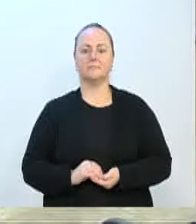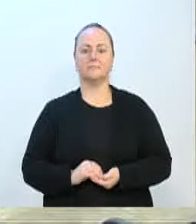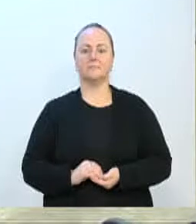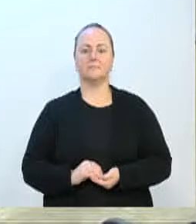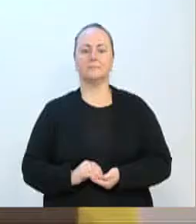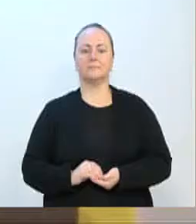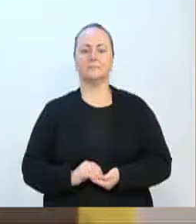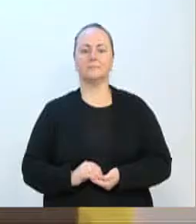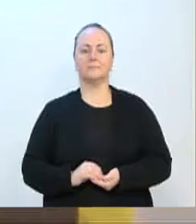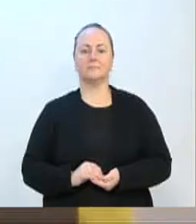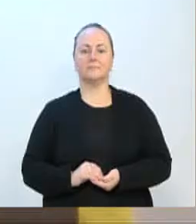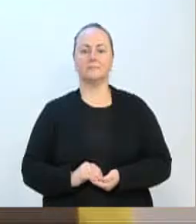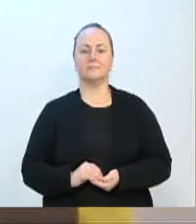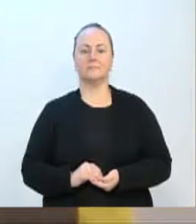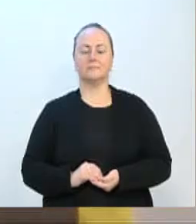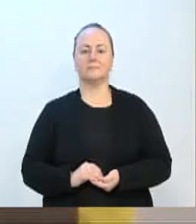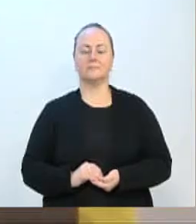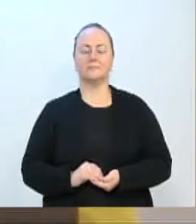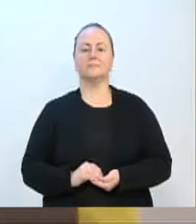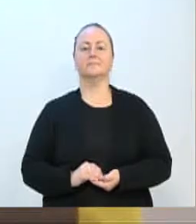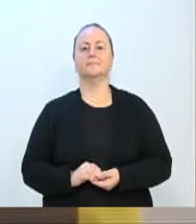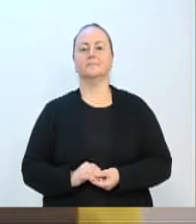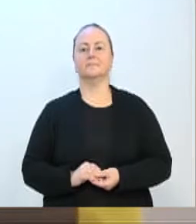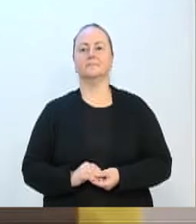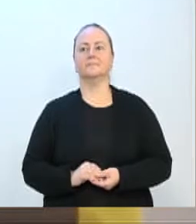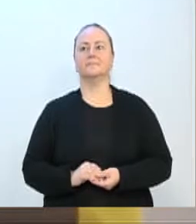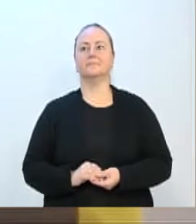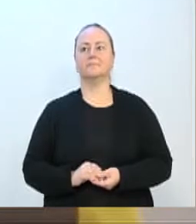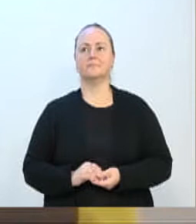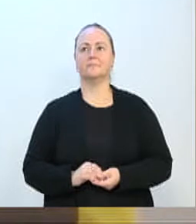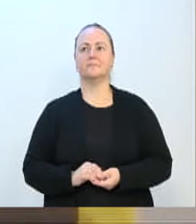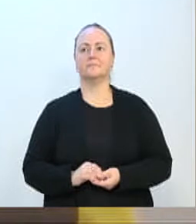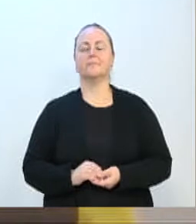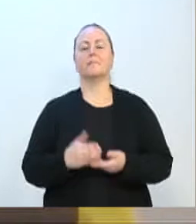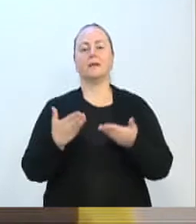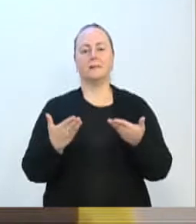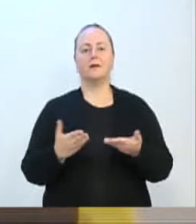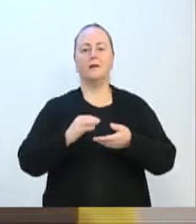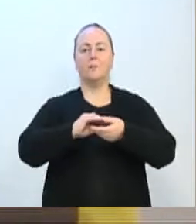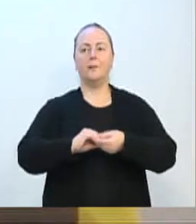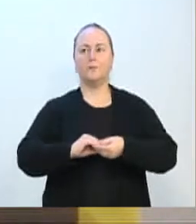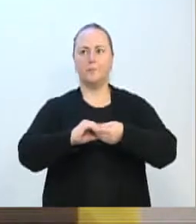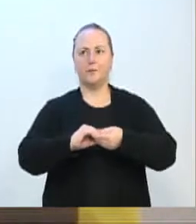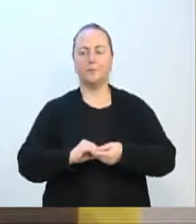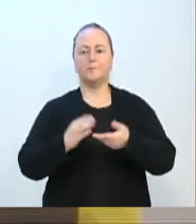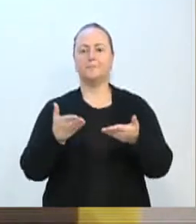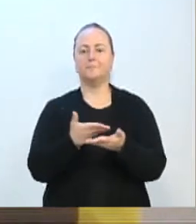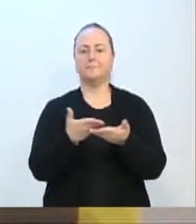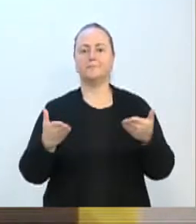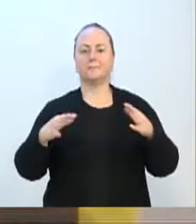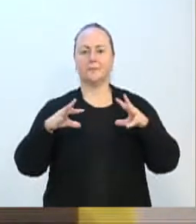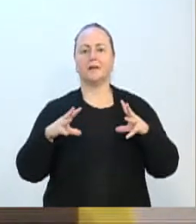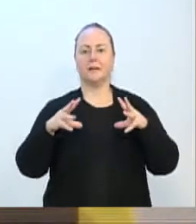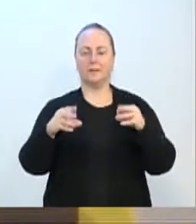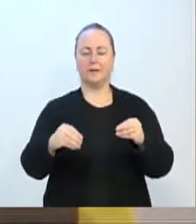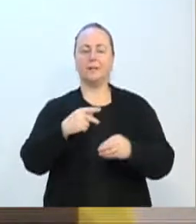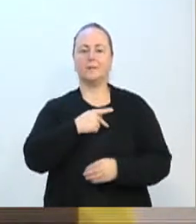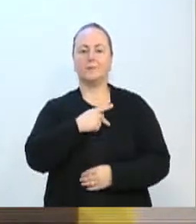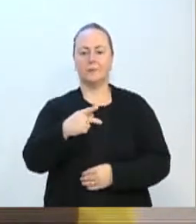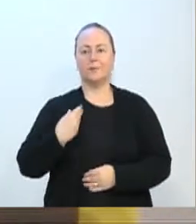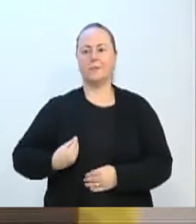Primeiramente, em nome do presidente da Casa, o senhor Egídio Becausa, eu quero cumprimentar todos os outros nobres vereadores